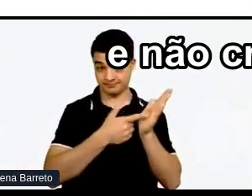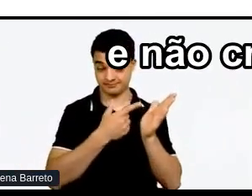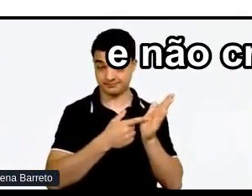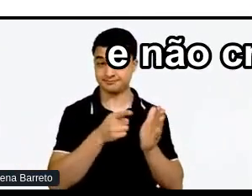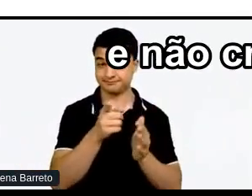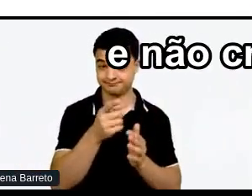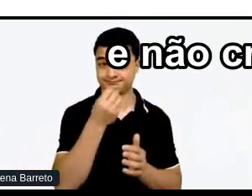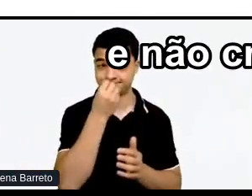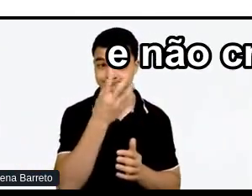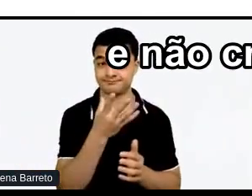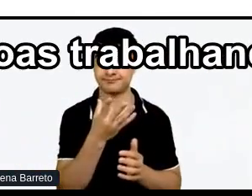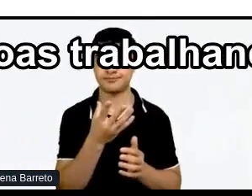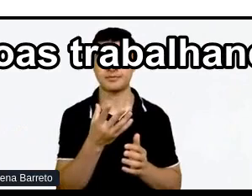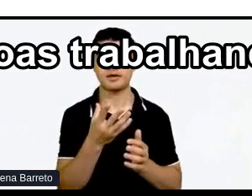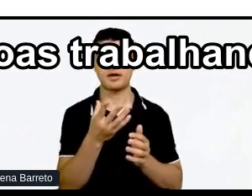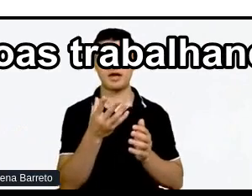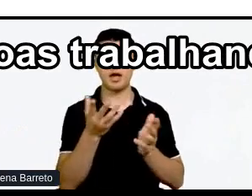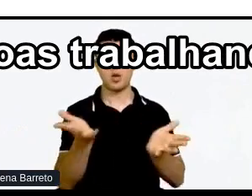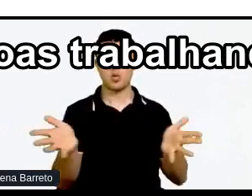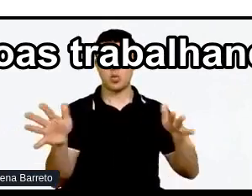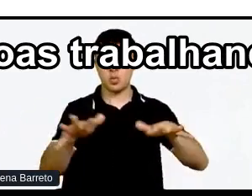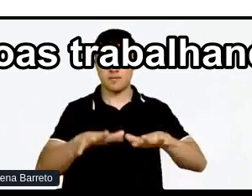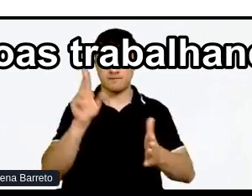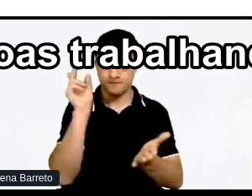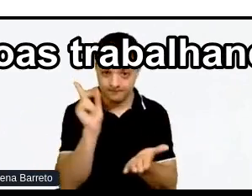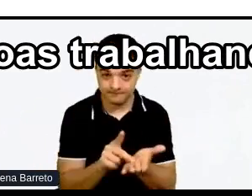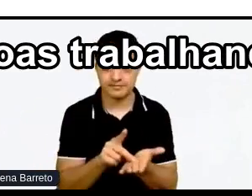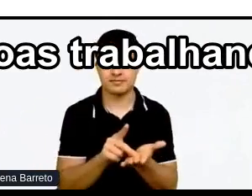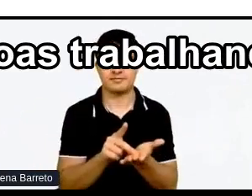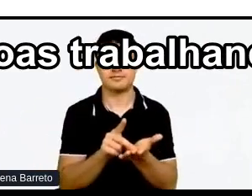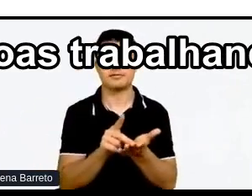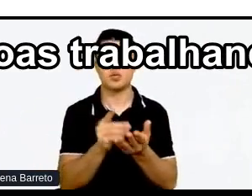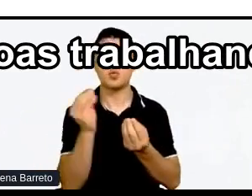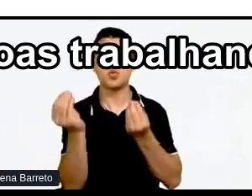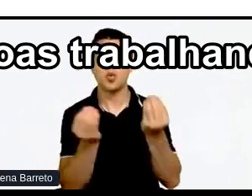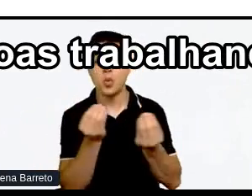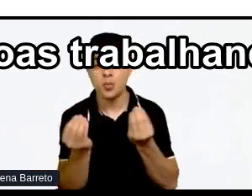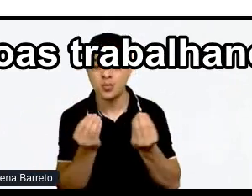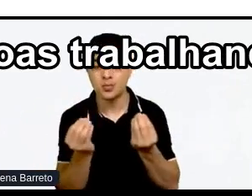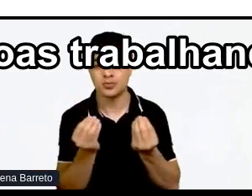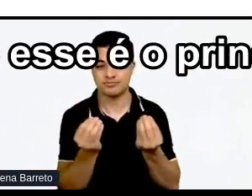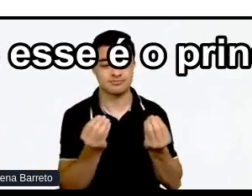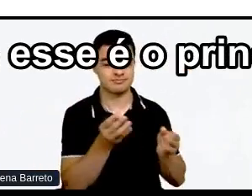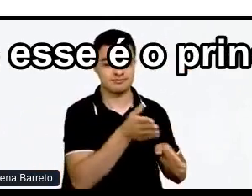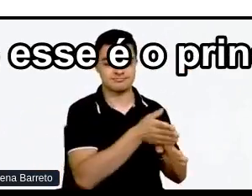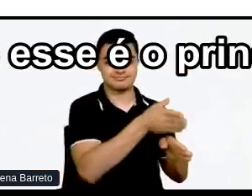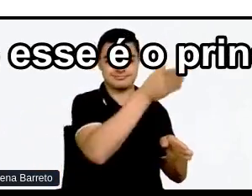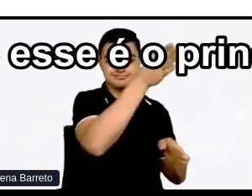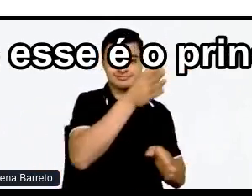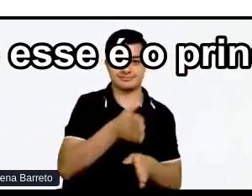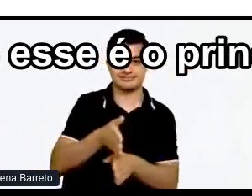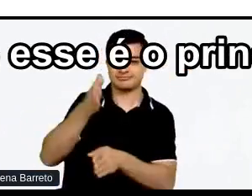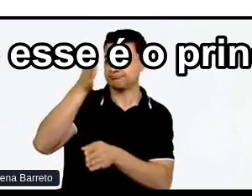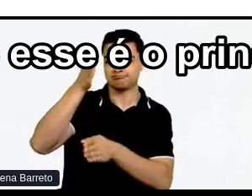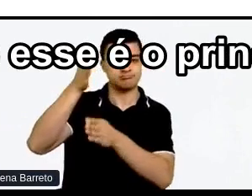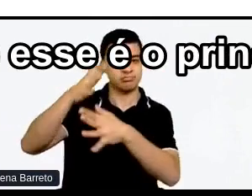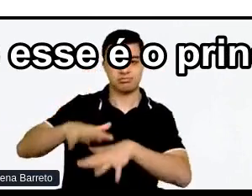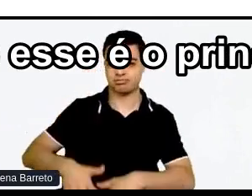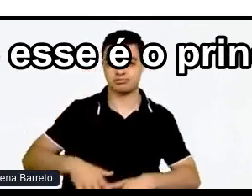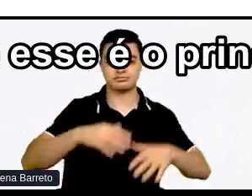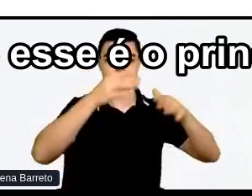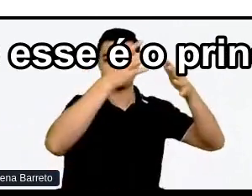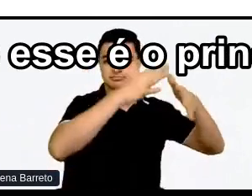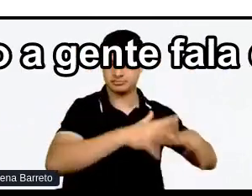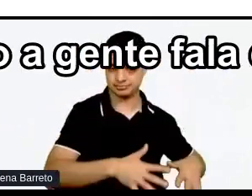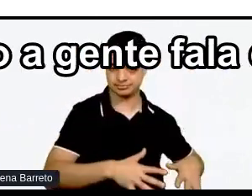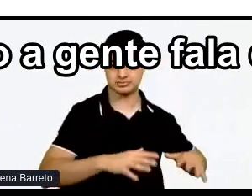silos? As pessoas trabalhando onde elas quiserem. né? Eu acho que esse é o principal pulo do gato